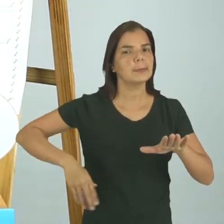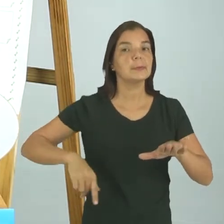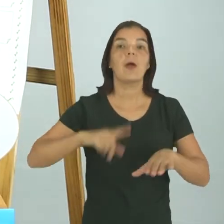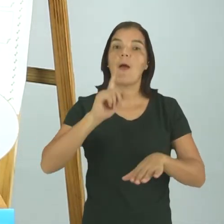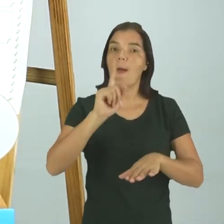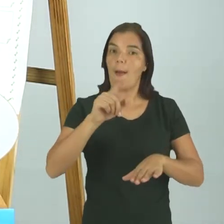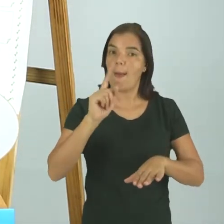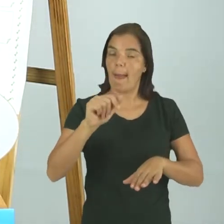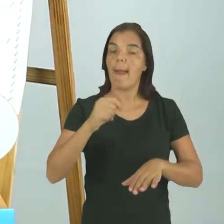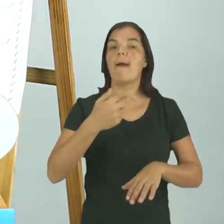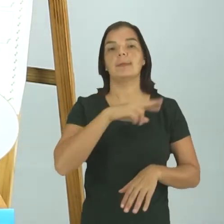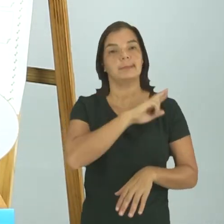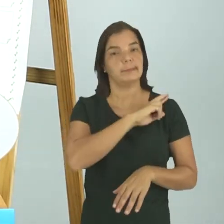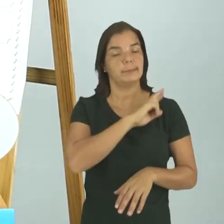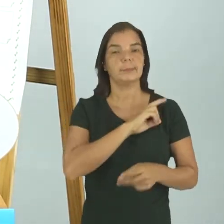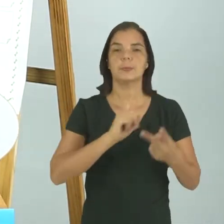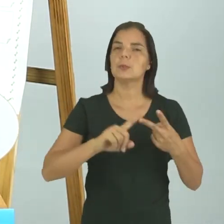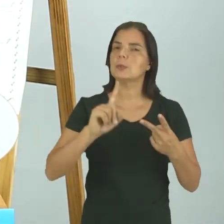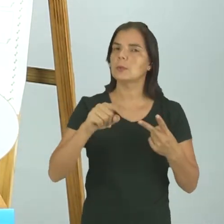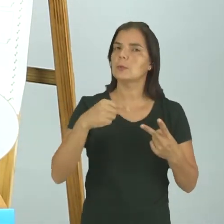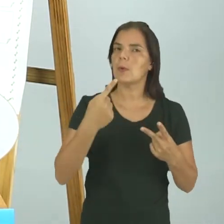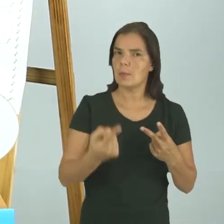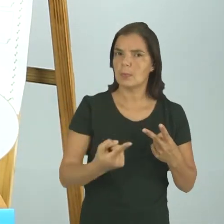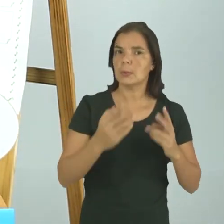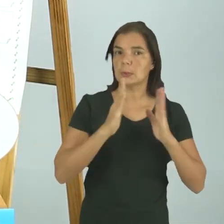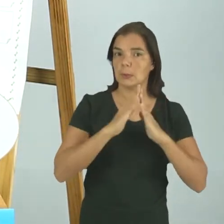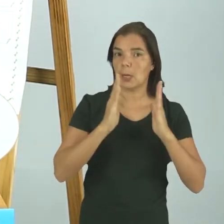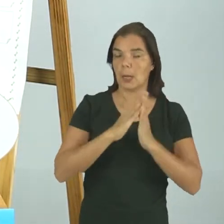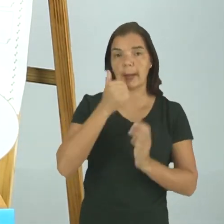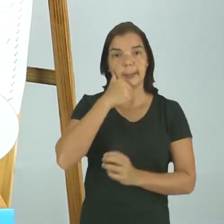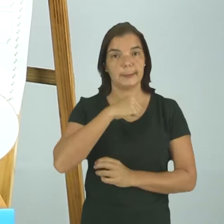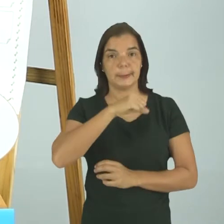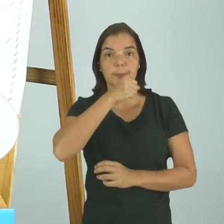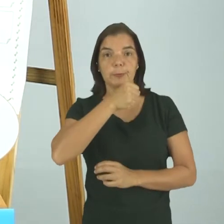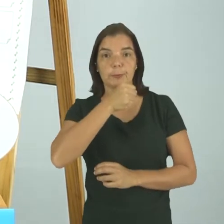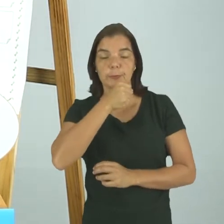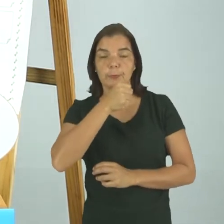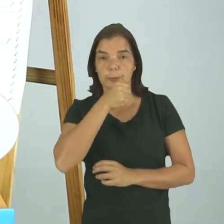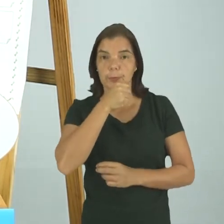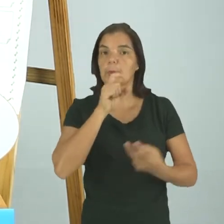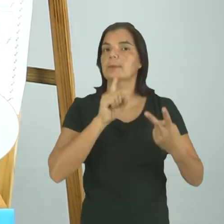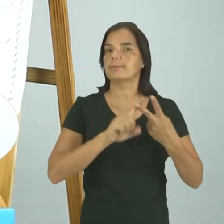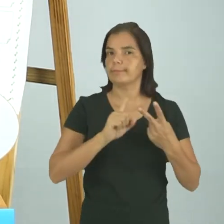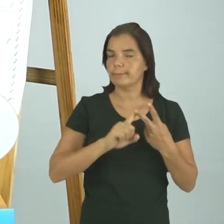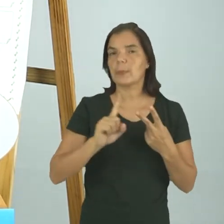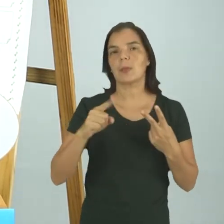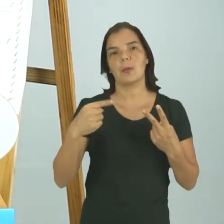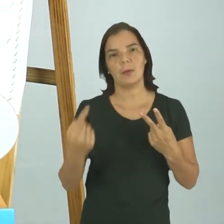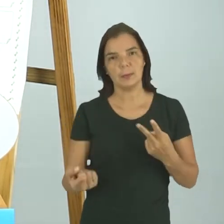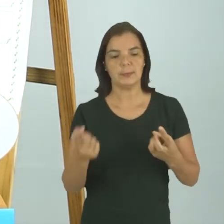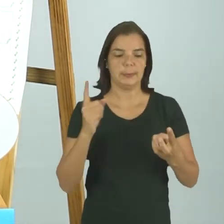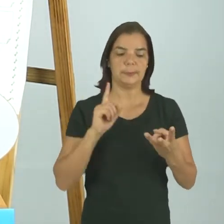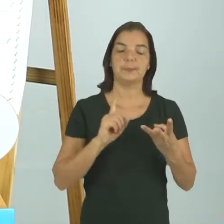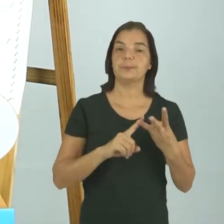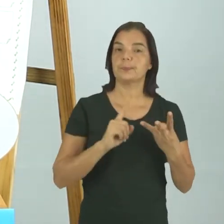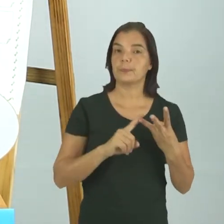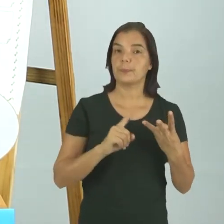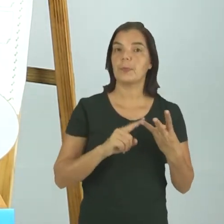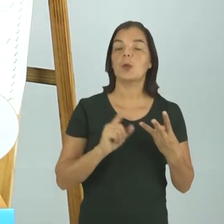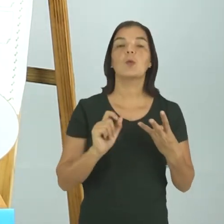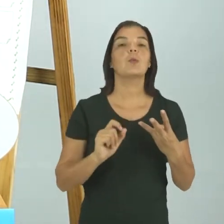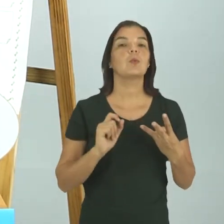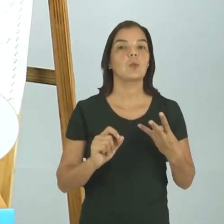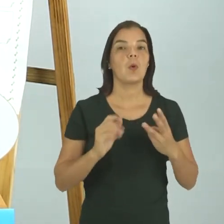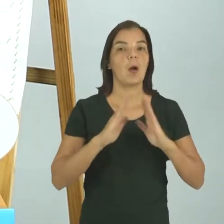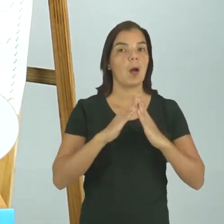uma atividade. Depois, na casa da vovó. Essa é outra atividade. Depois